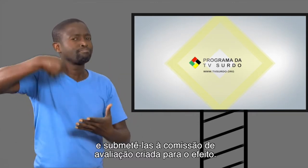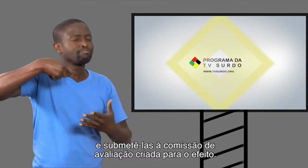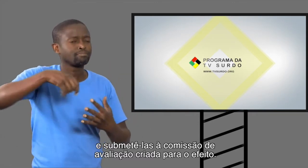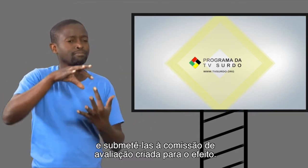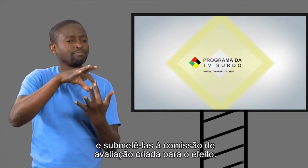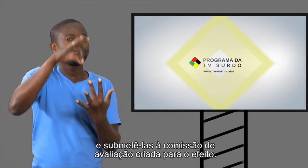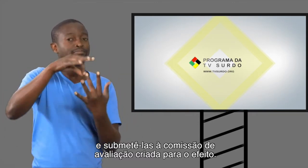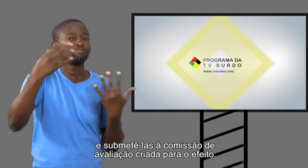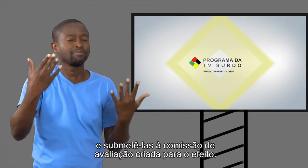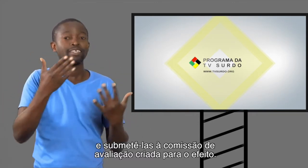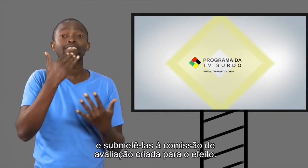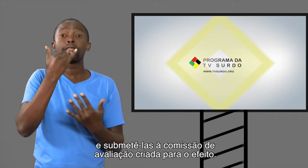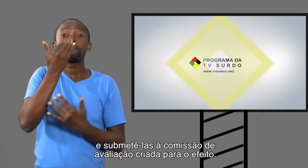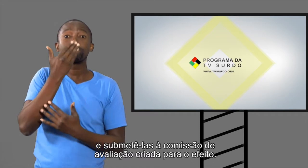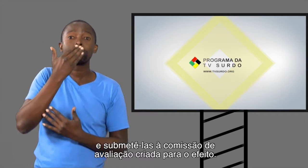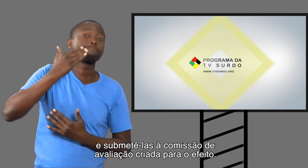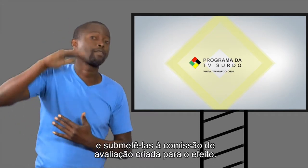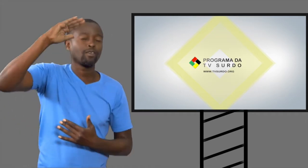efeito.